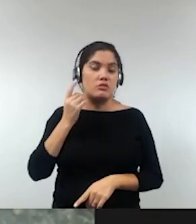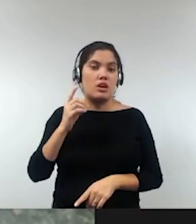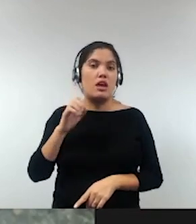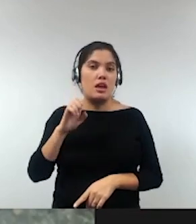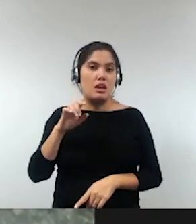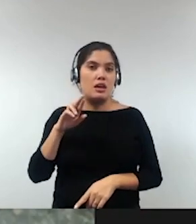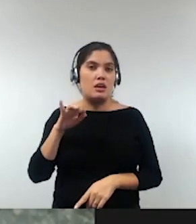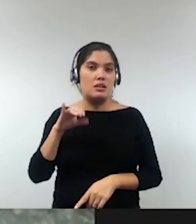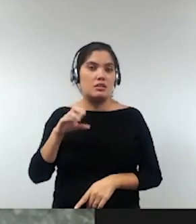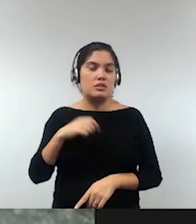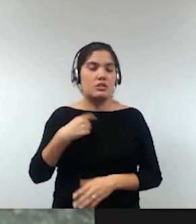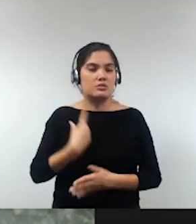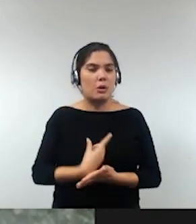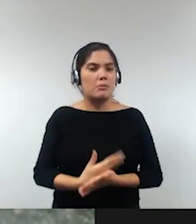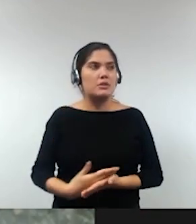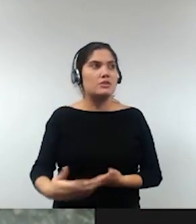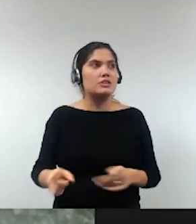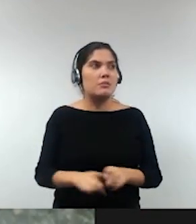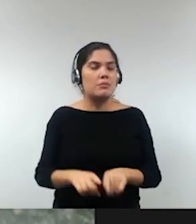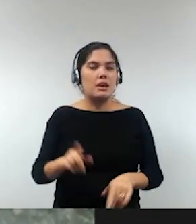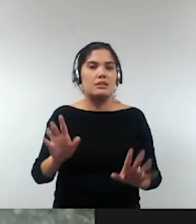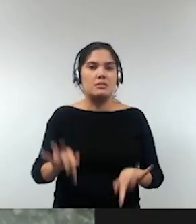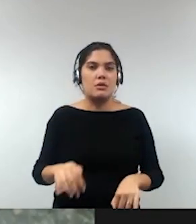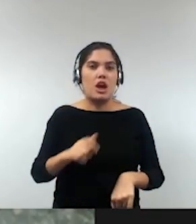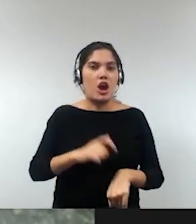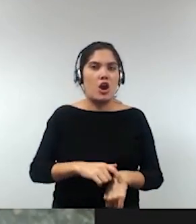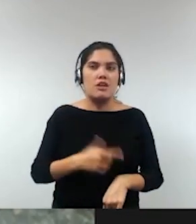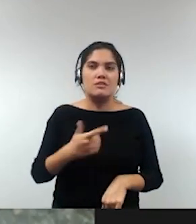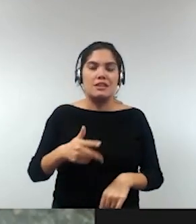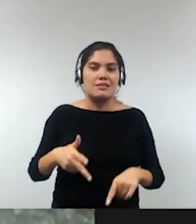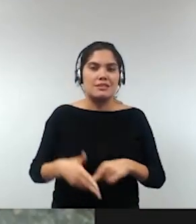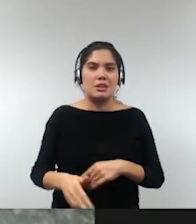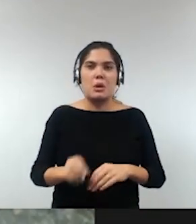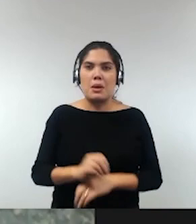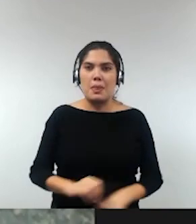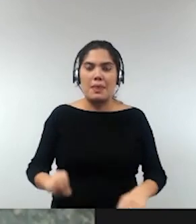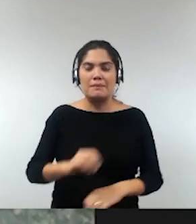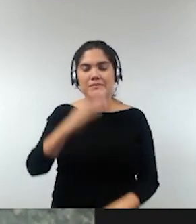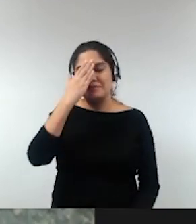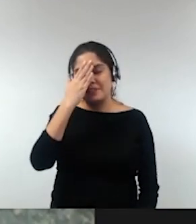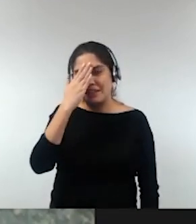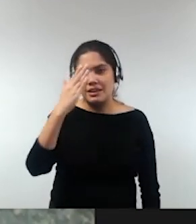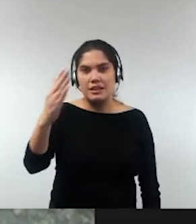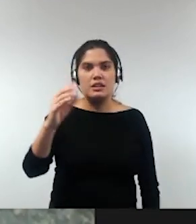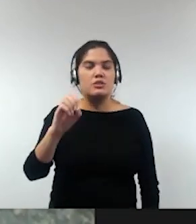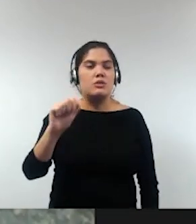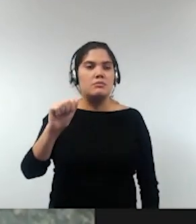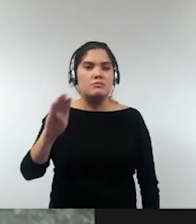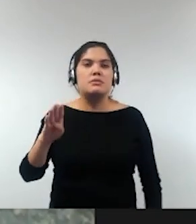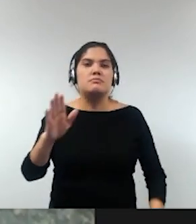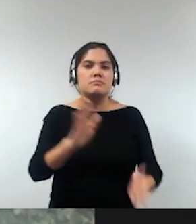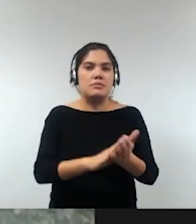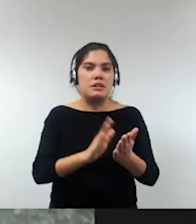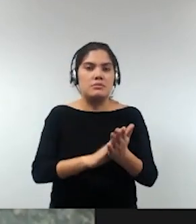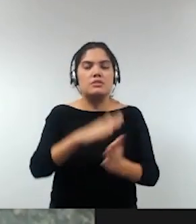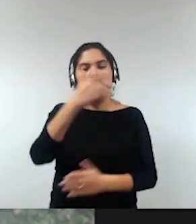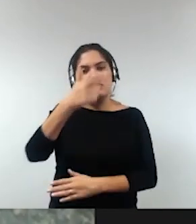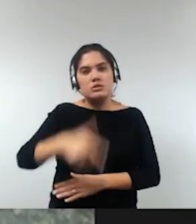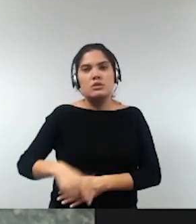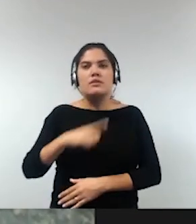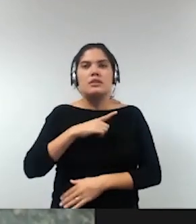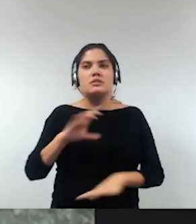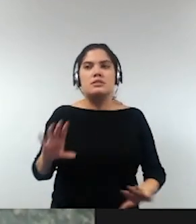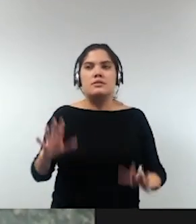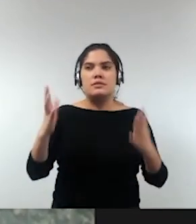pontuais, começamos na hora, estamos terminando na hora, sem nenhum corte. E eu agradeço muito à OAB, parabenizo mais uma vez por esse